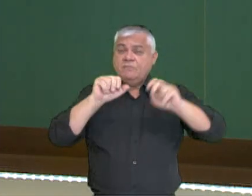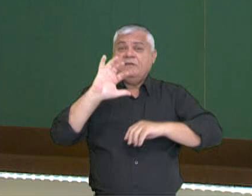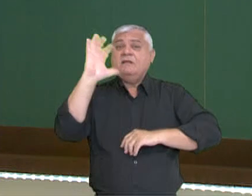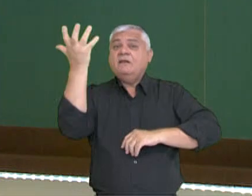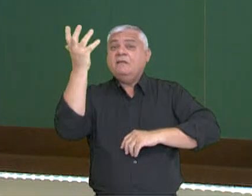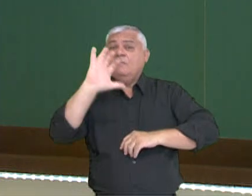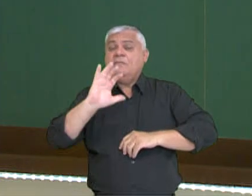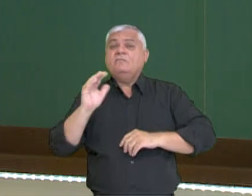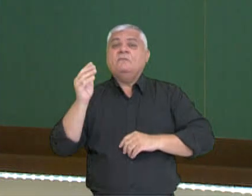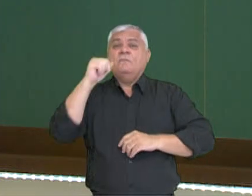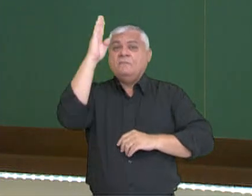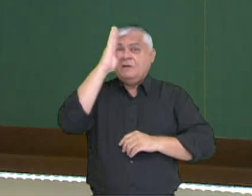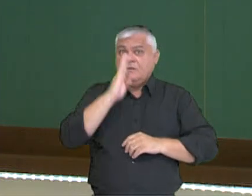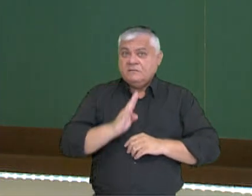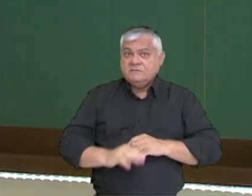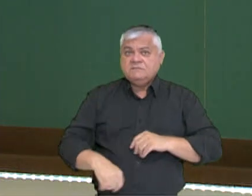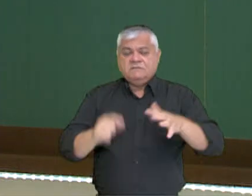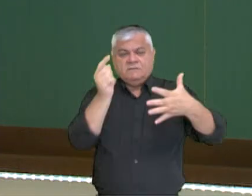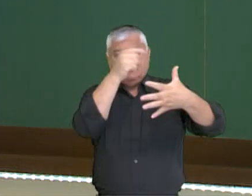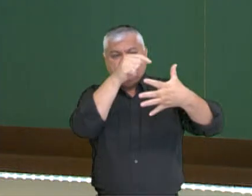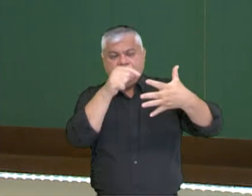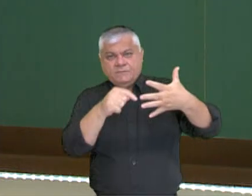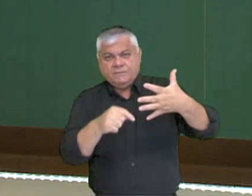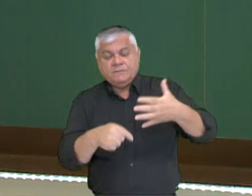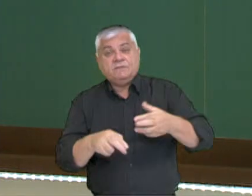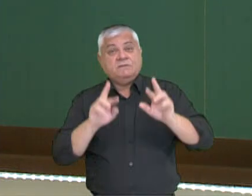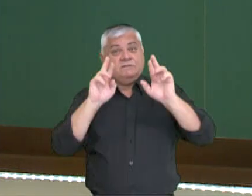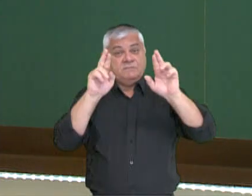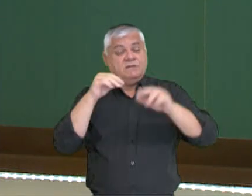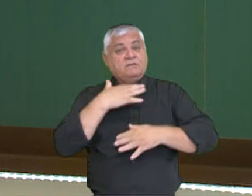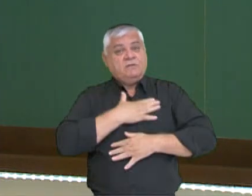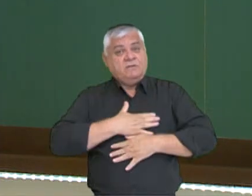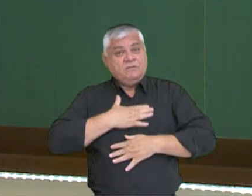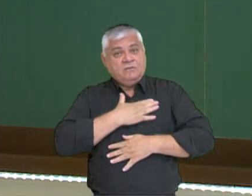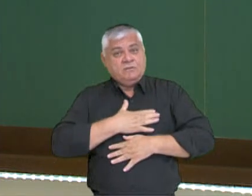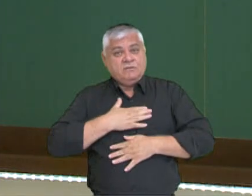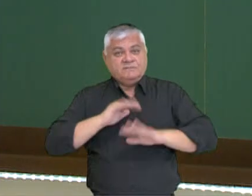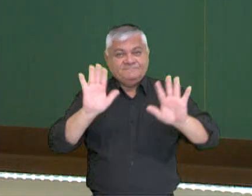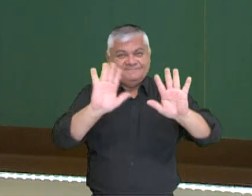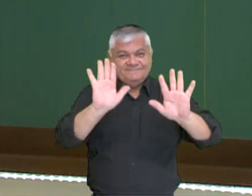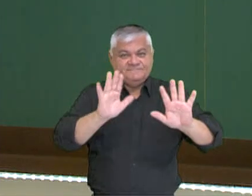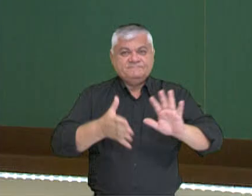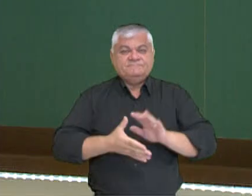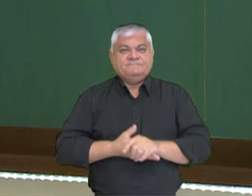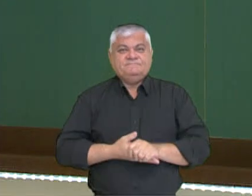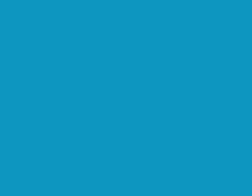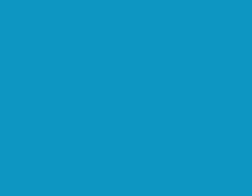Brasil, os fatores climáticos. Espero que vocês tenham gostado. Até breve.